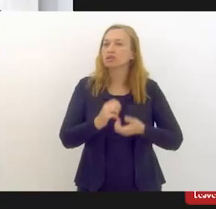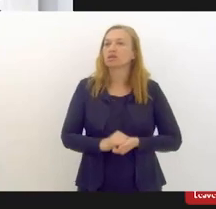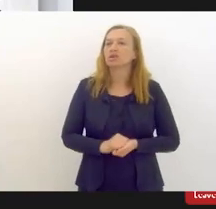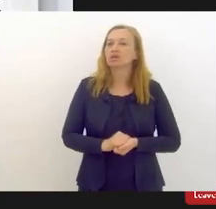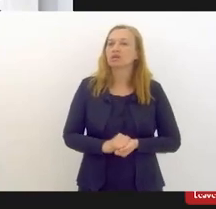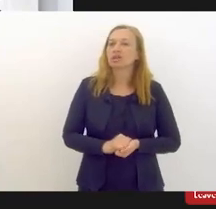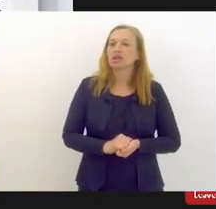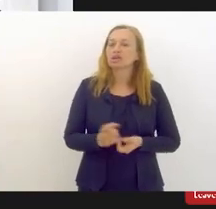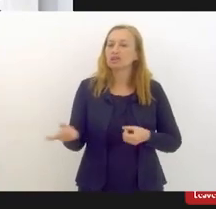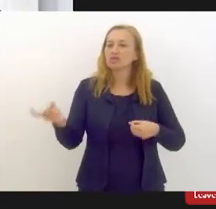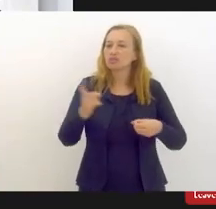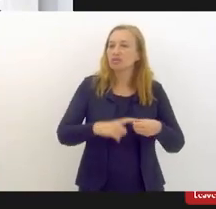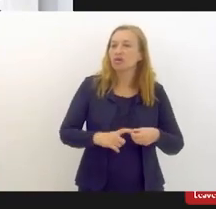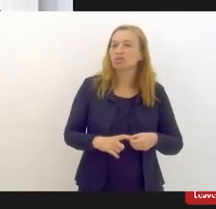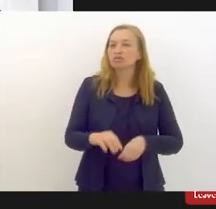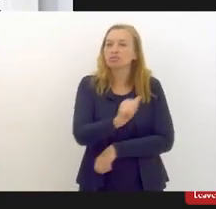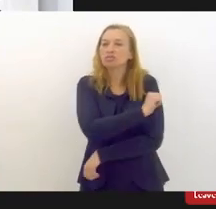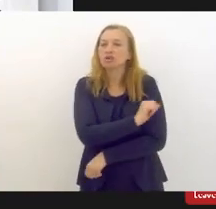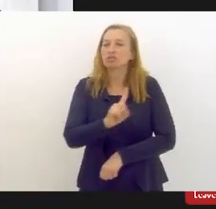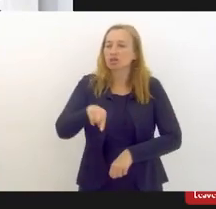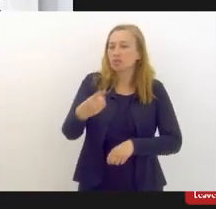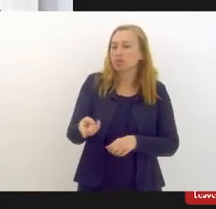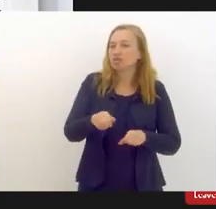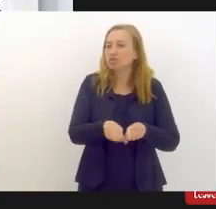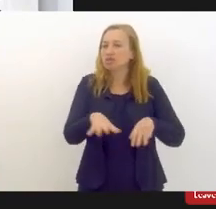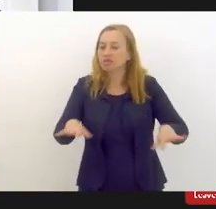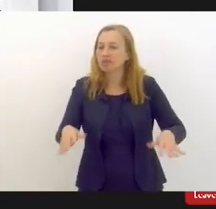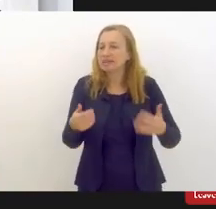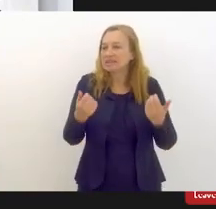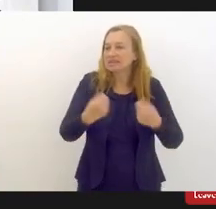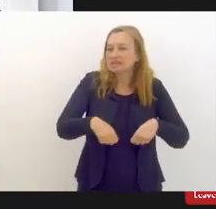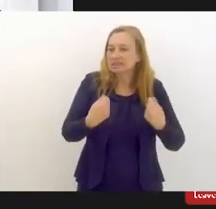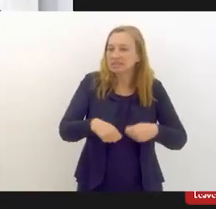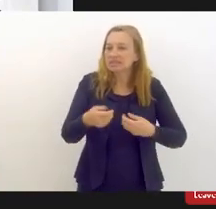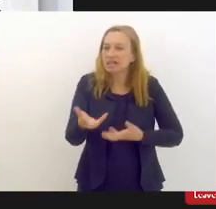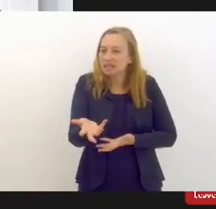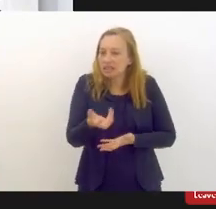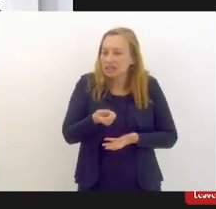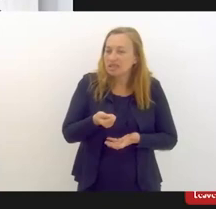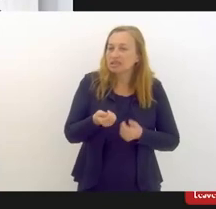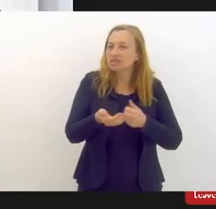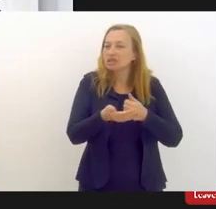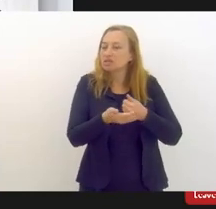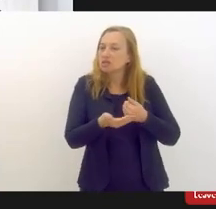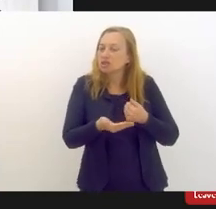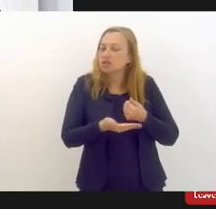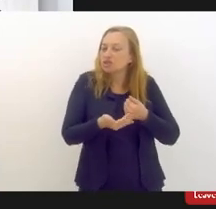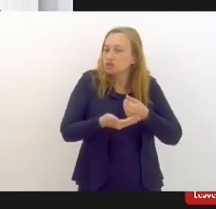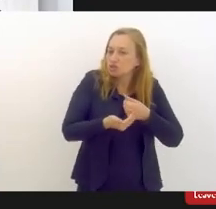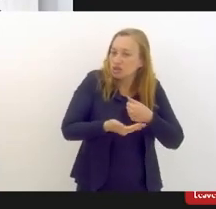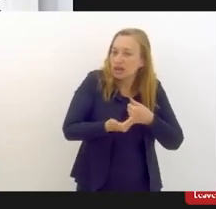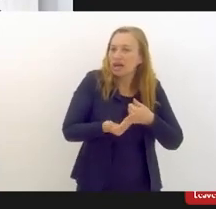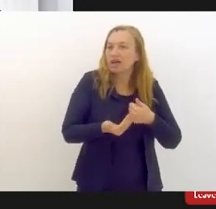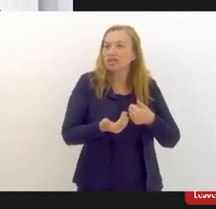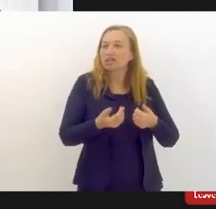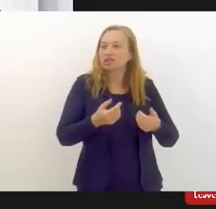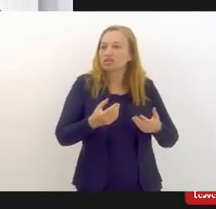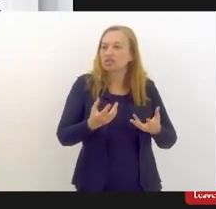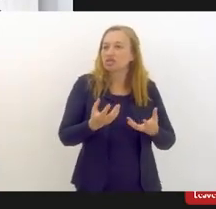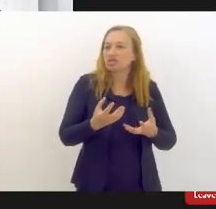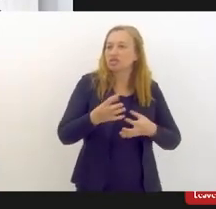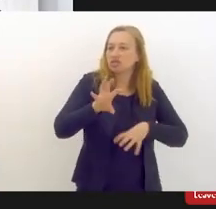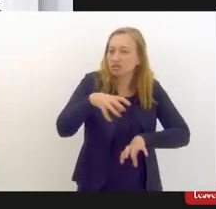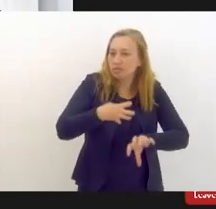essa volta dos alunos no pós-pandemia, né, essa necessidade de acolhimento, de escutativa e empática,